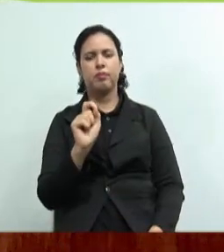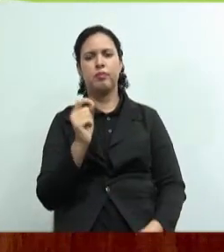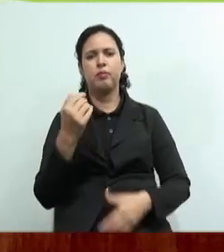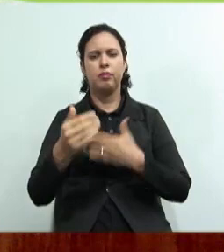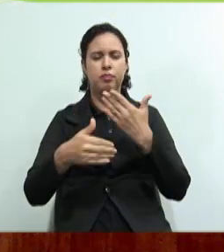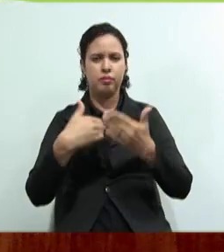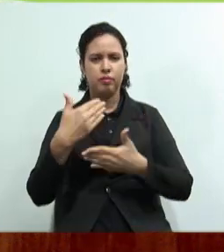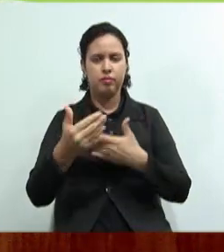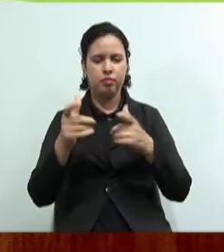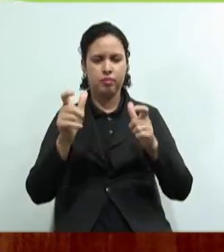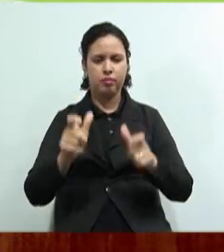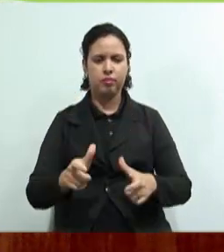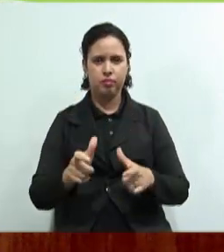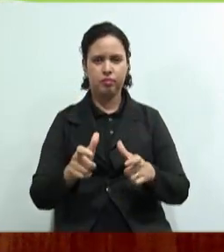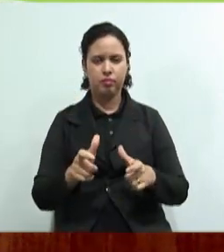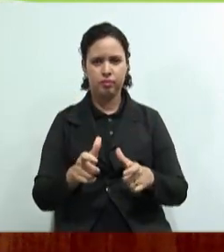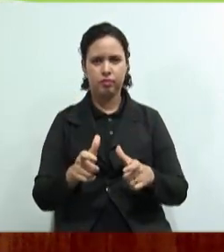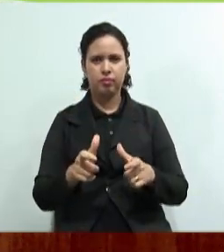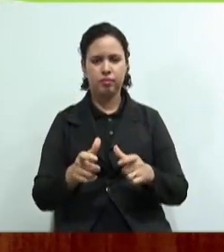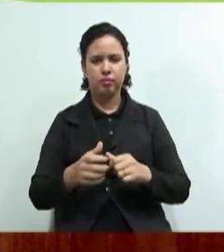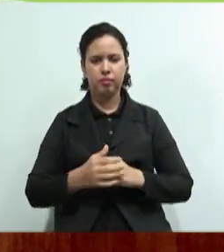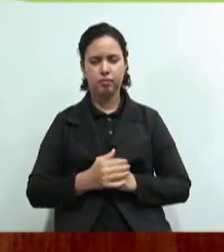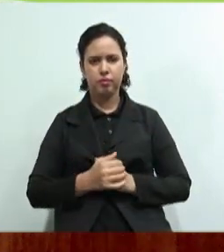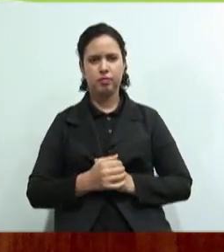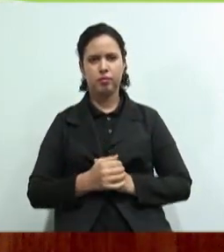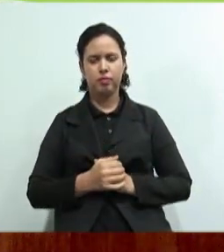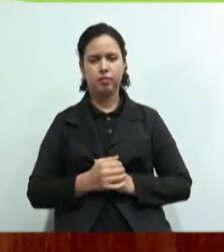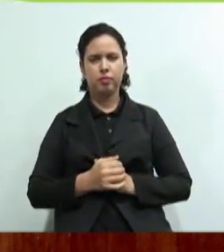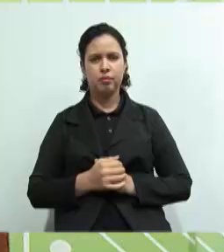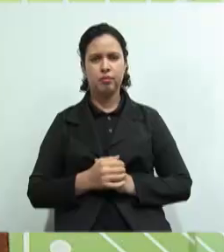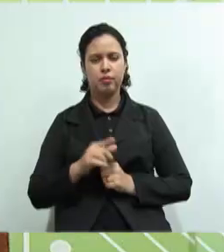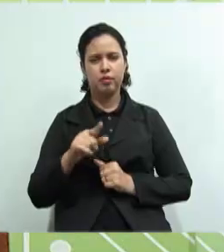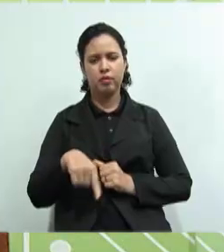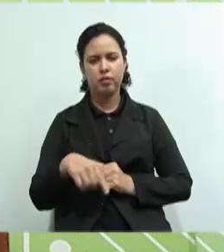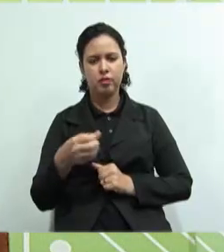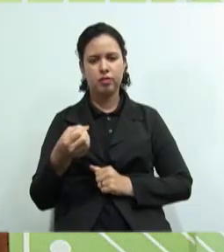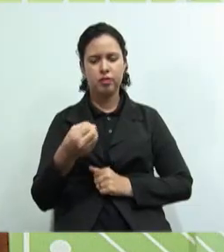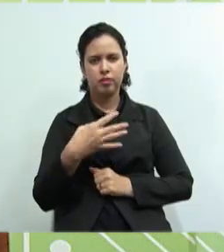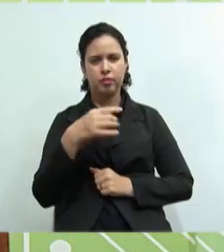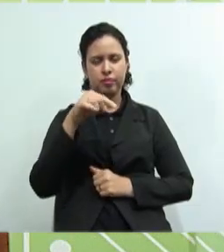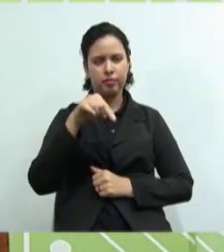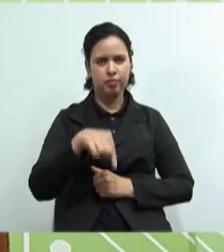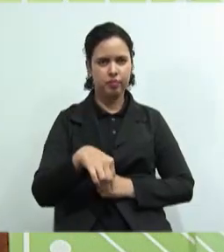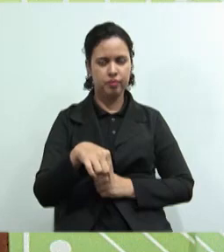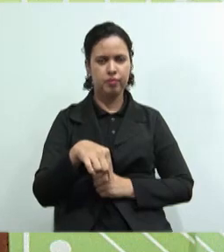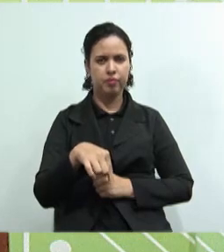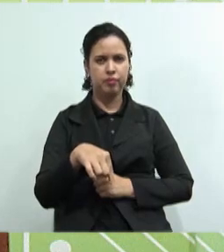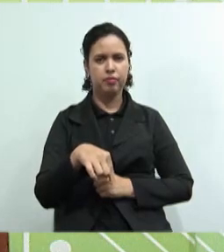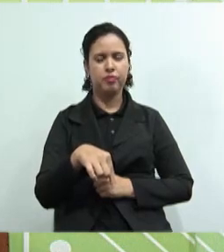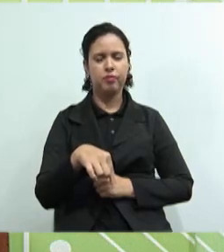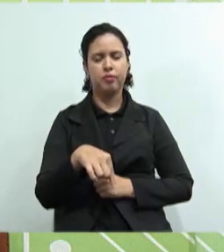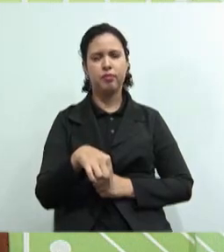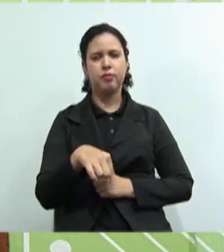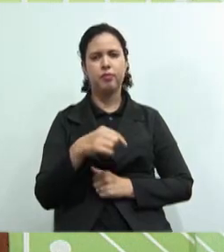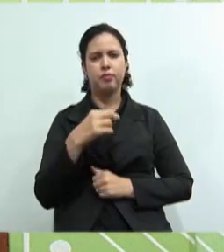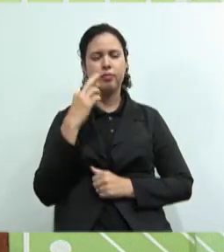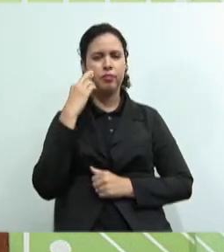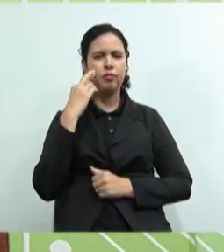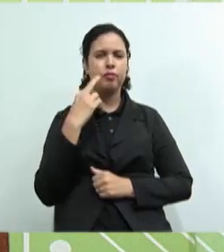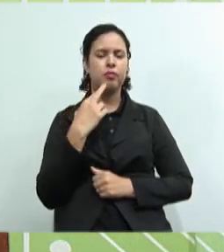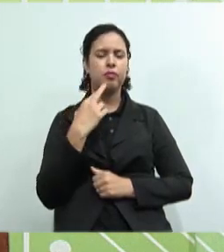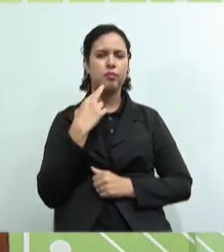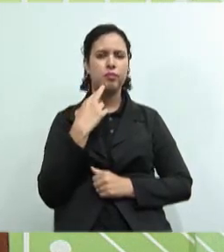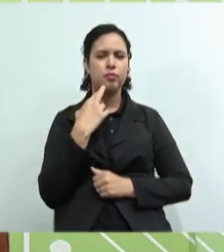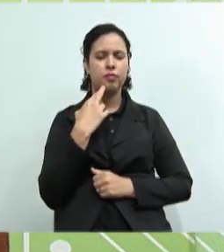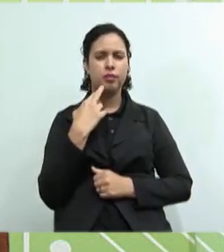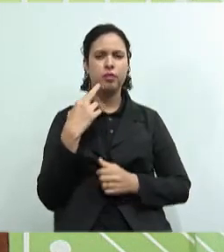desenvolvimento local e sustentável. Isso é muito novo aqui em Rondônia, né? Nós temos uma economia tão jovem que praticamente